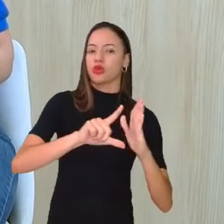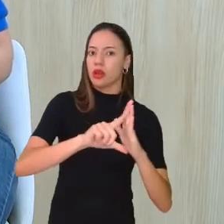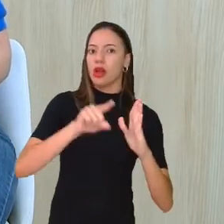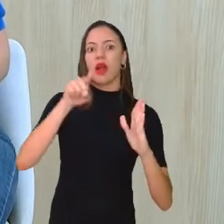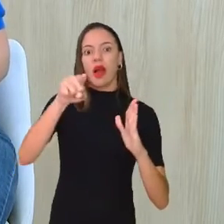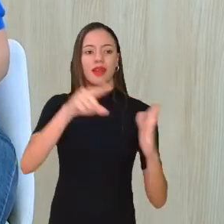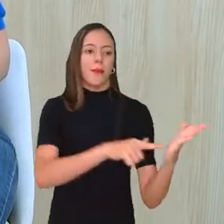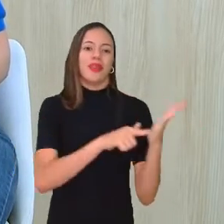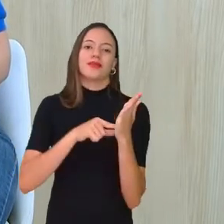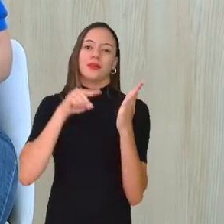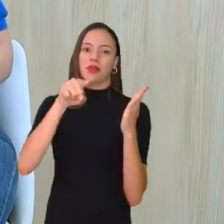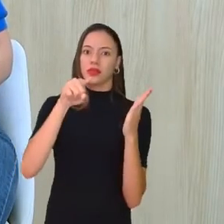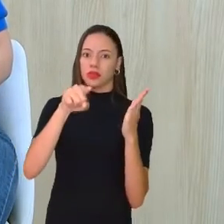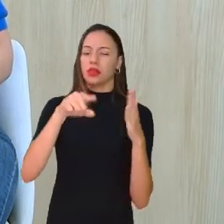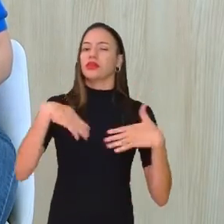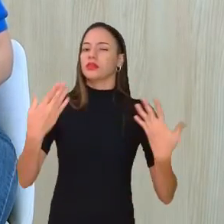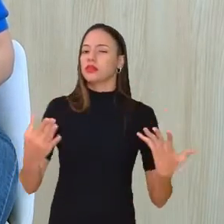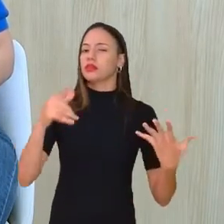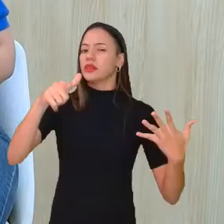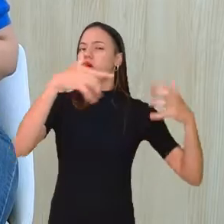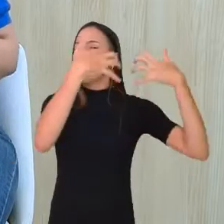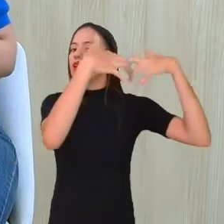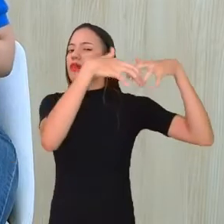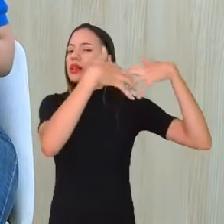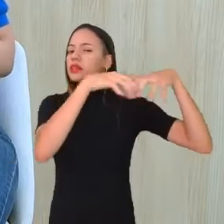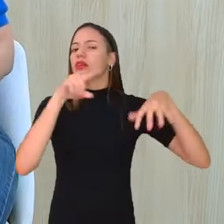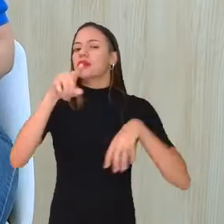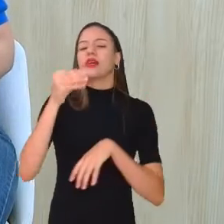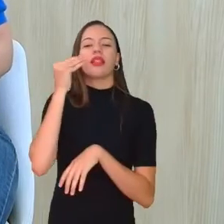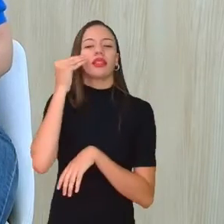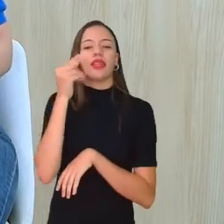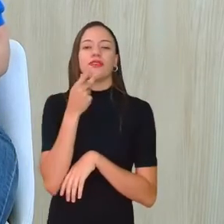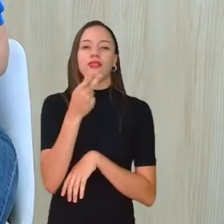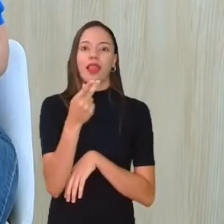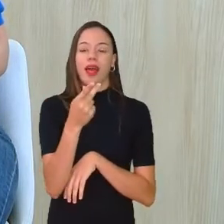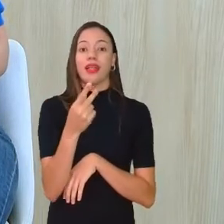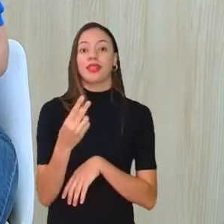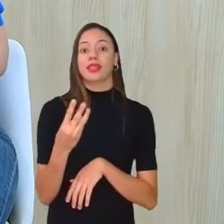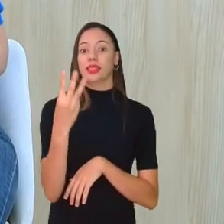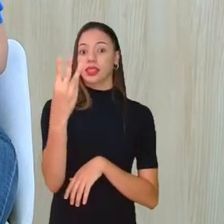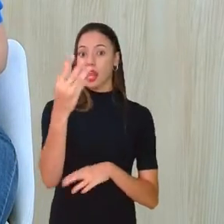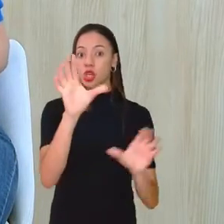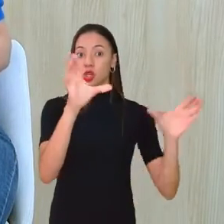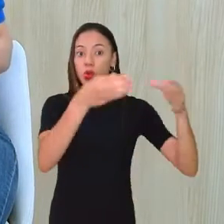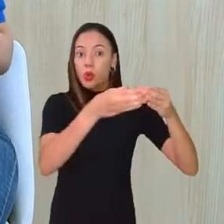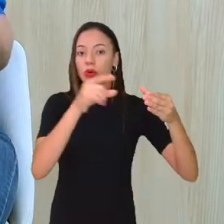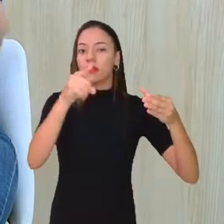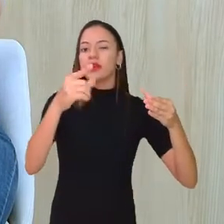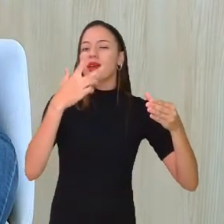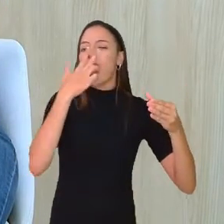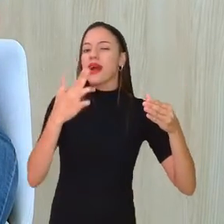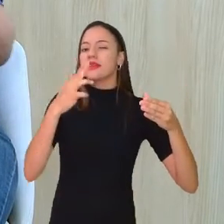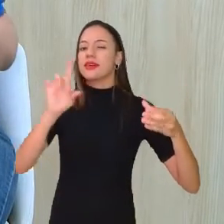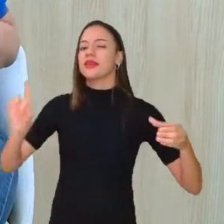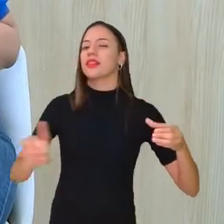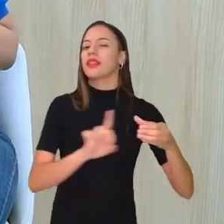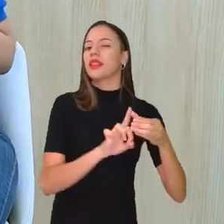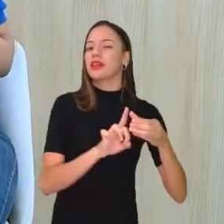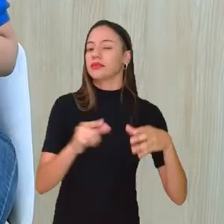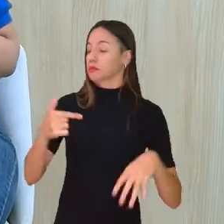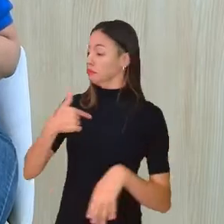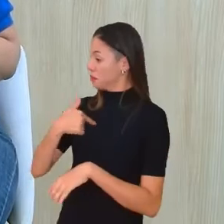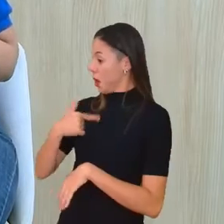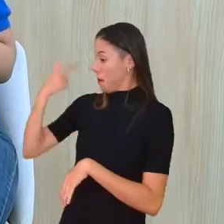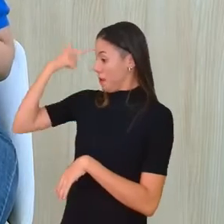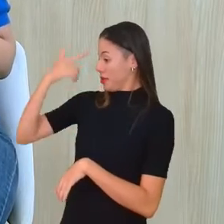faz uma reflexão e tenta citar aí quais são 3 bolhas que você acha que você está dentro dela. Eu já estava aqui pensando nas